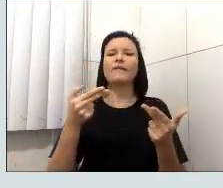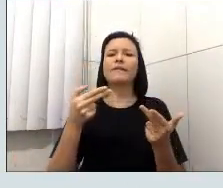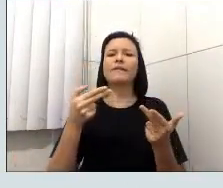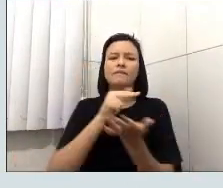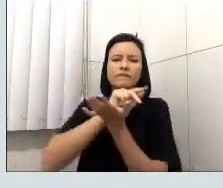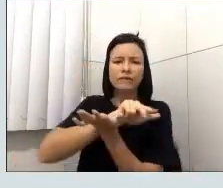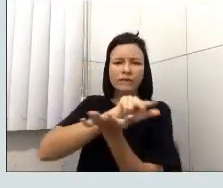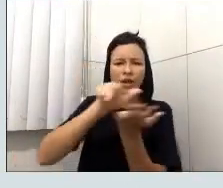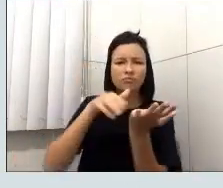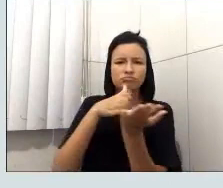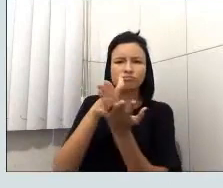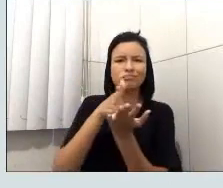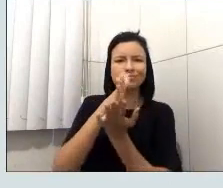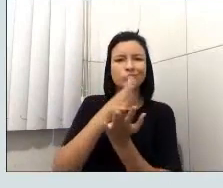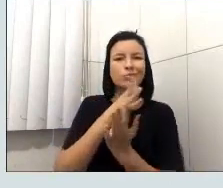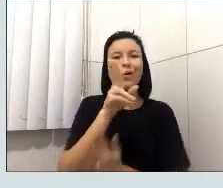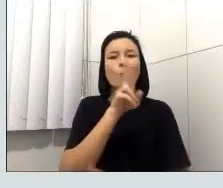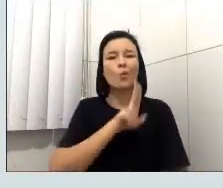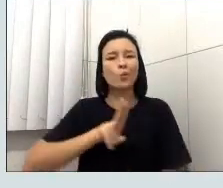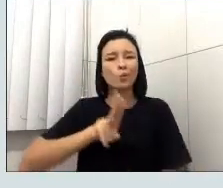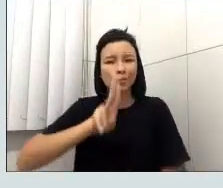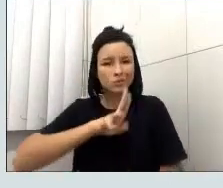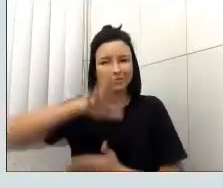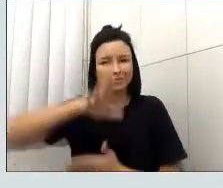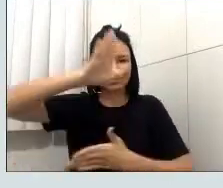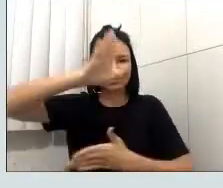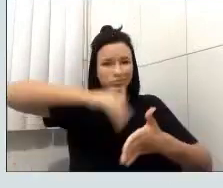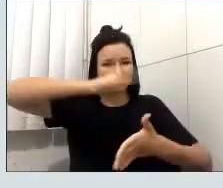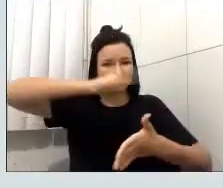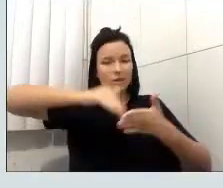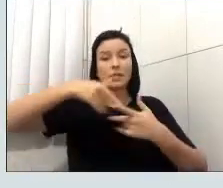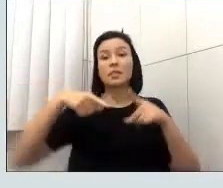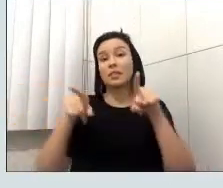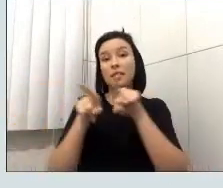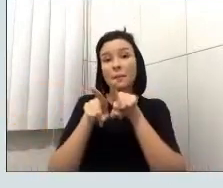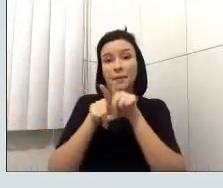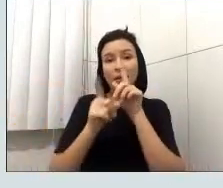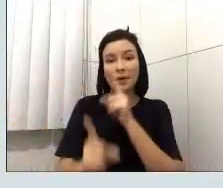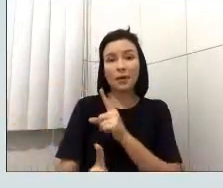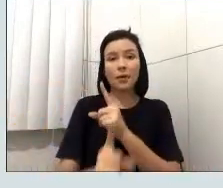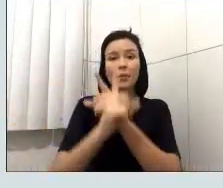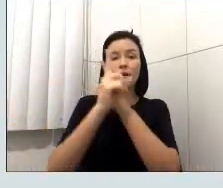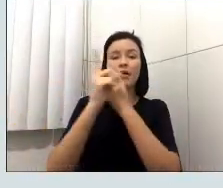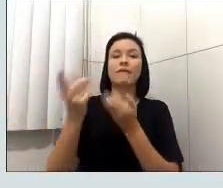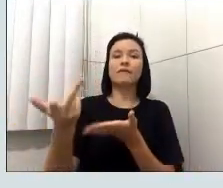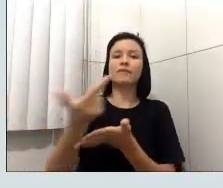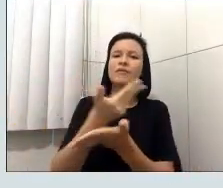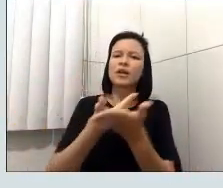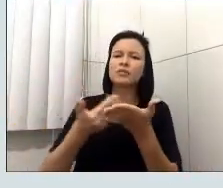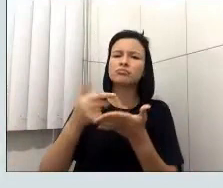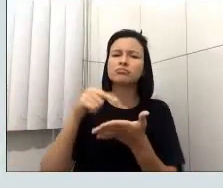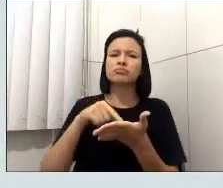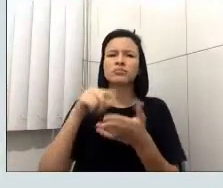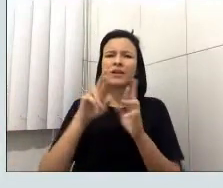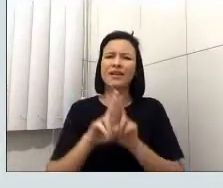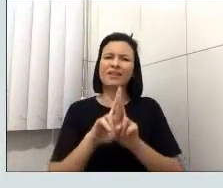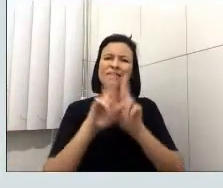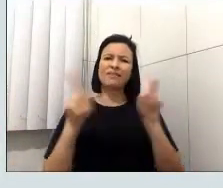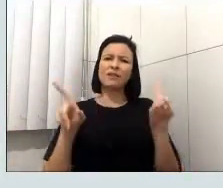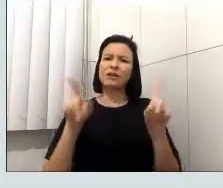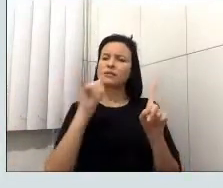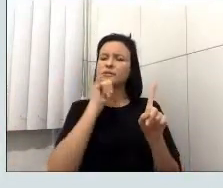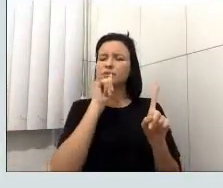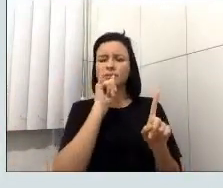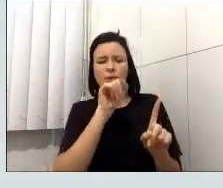diferentes para fazer essas pinturas. Também eles vão encontrar figuras que diferenciam muito uma das